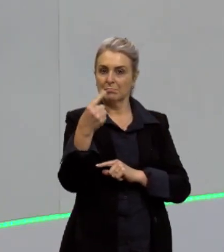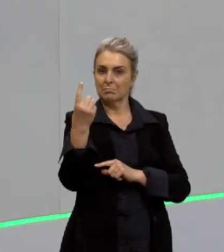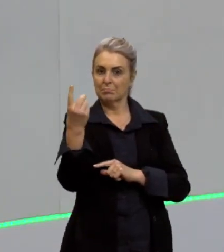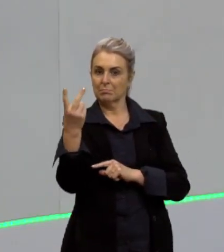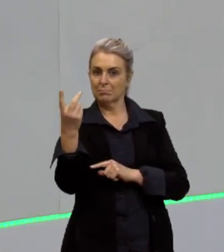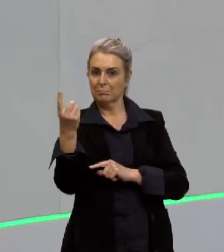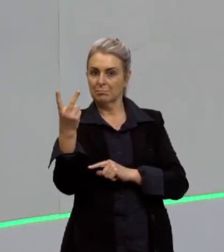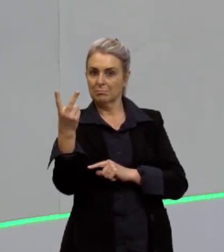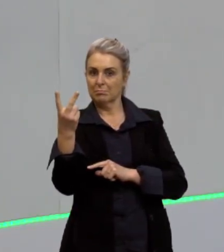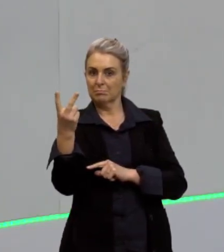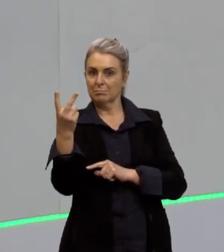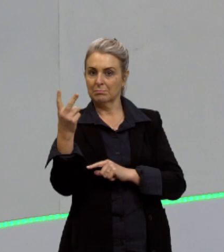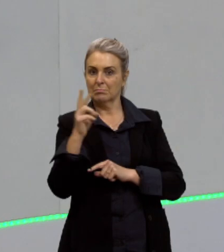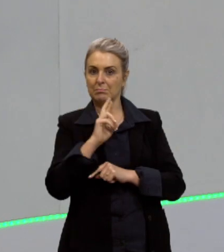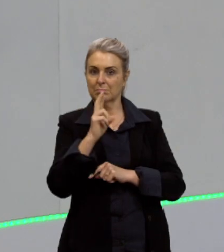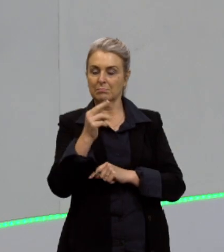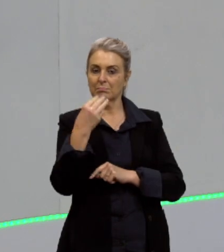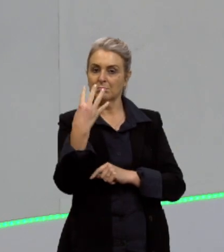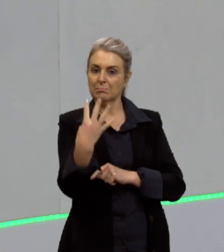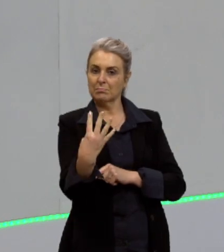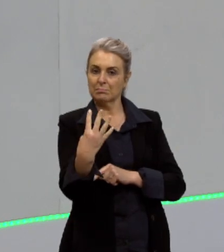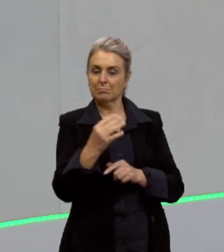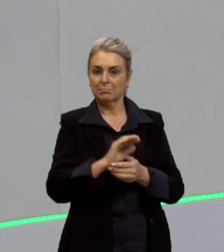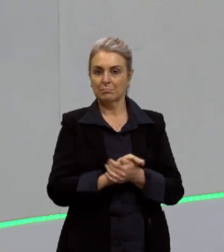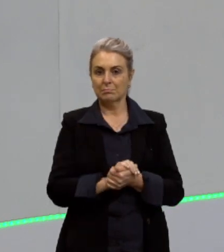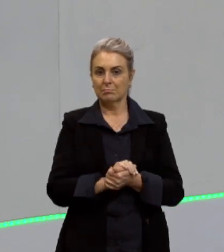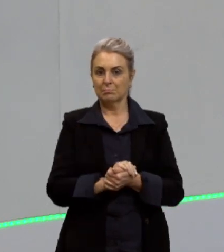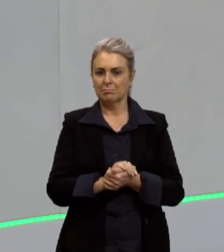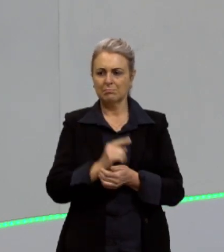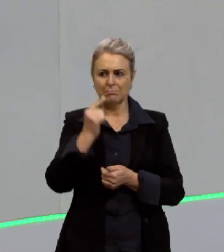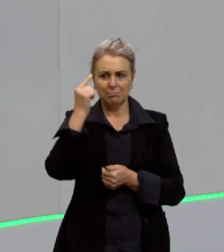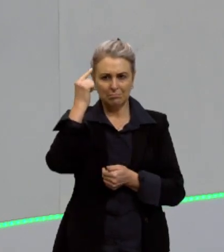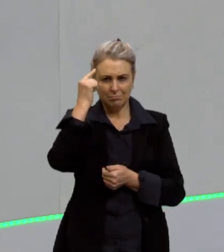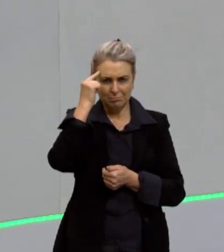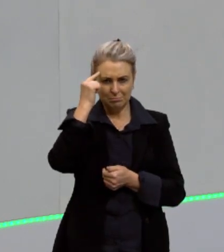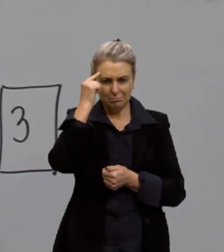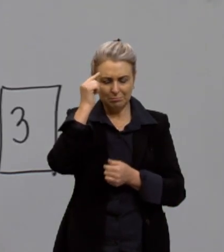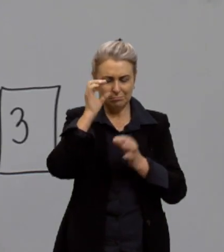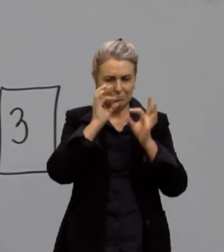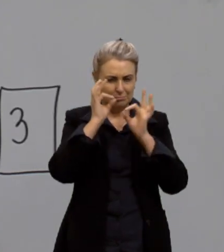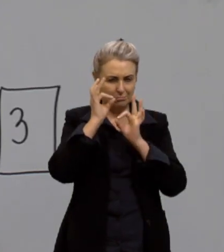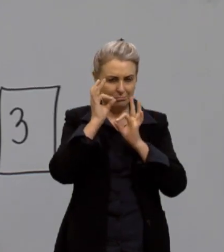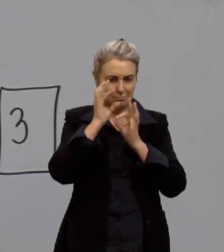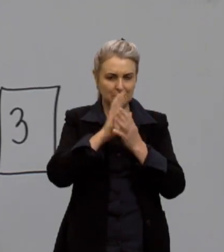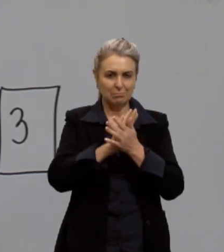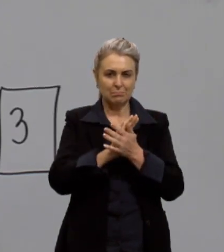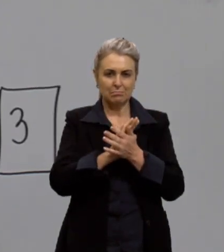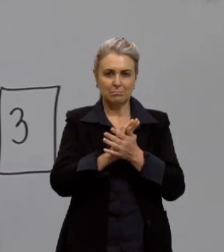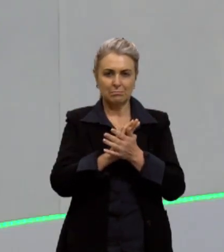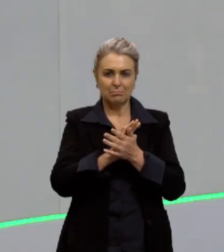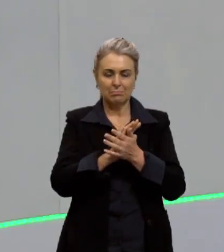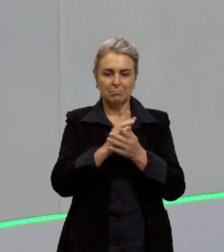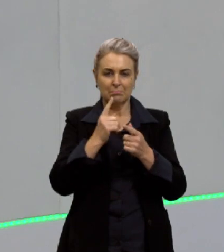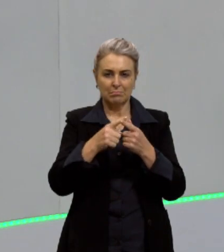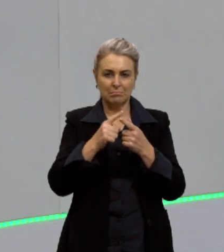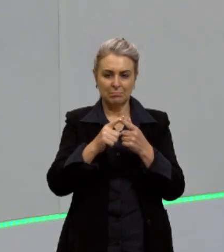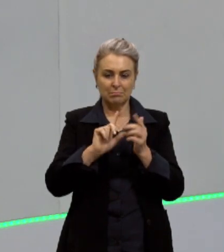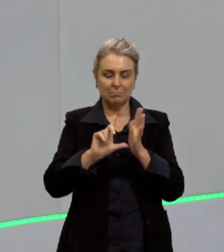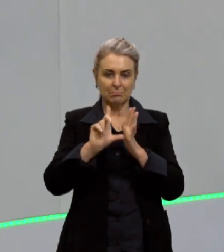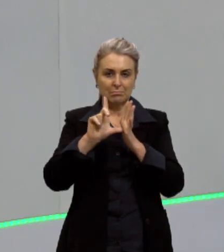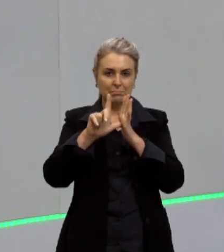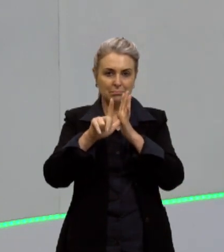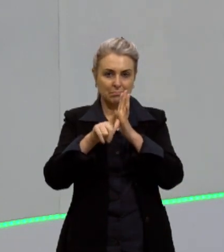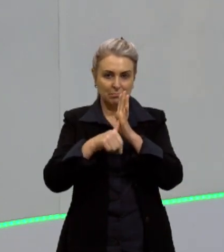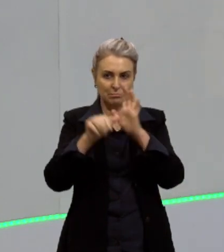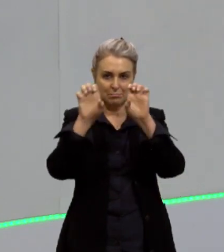4. O que é que ativou aqui na minha mente, que eu estou organizando? Que o meu próximo passo